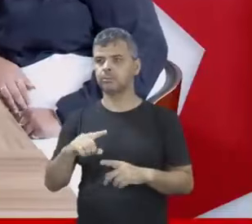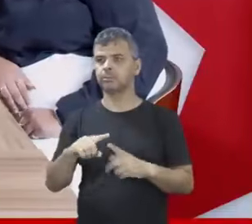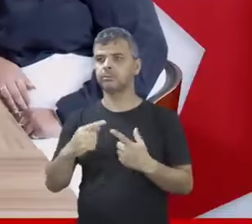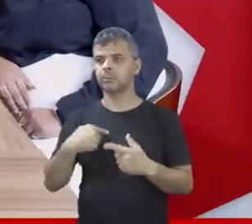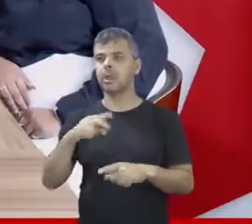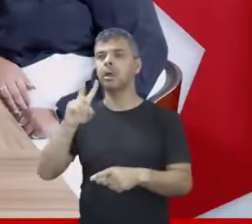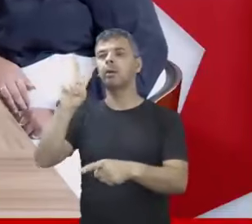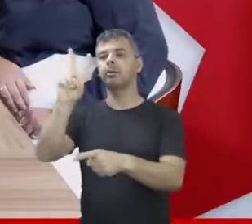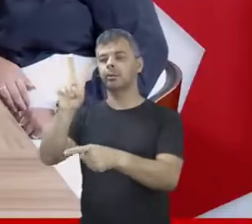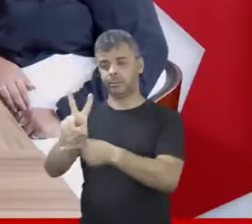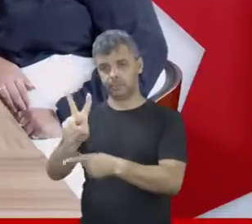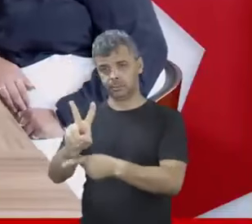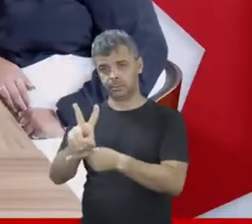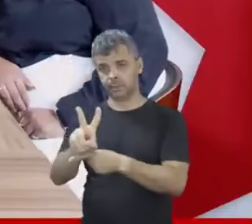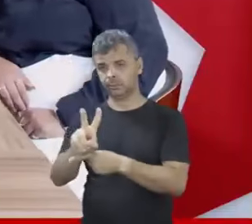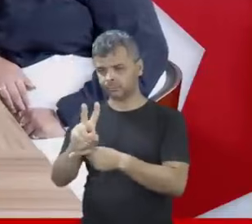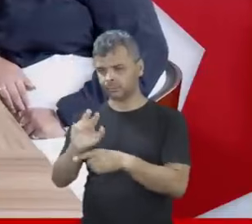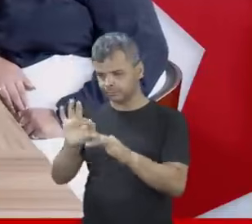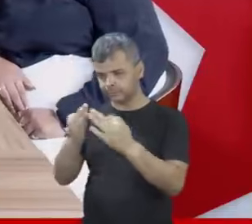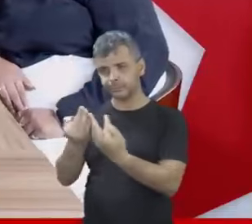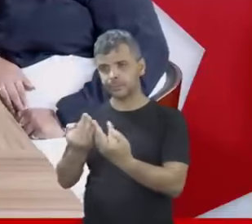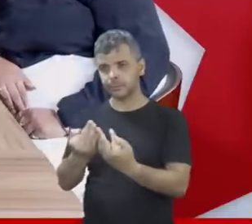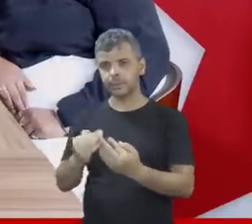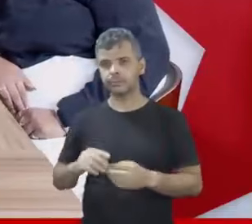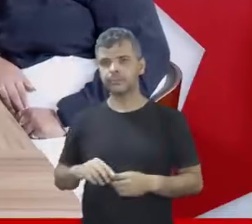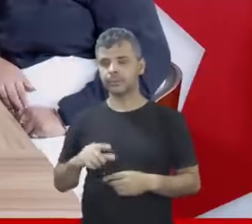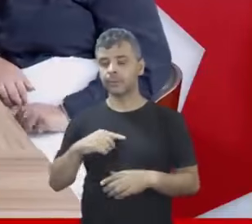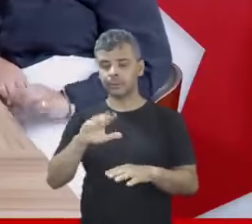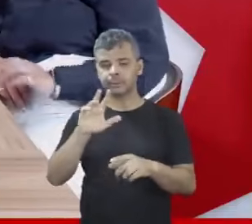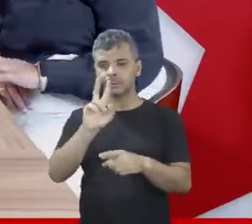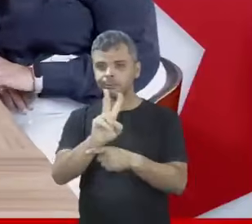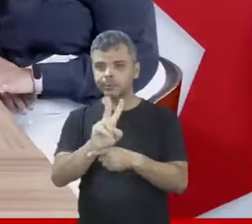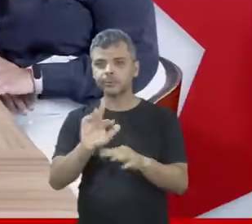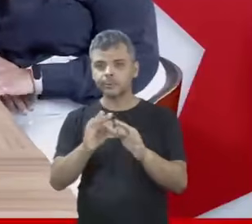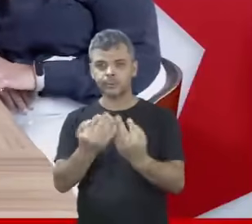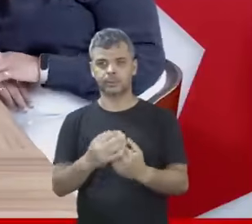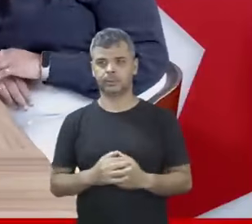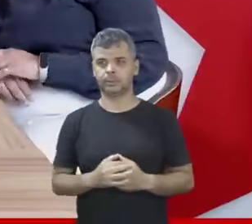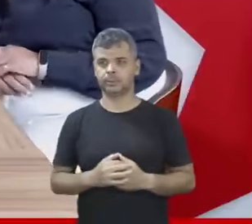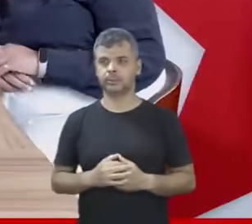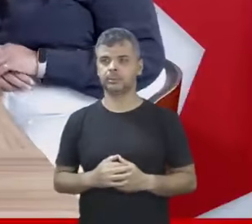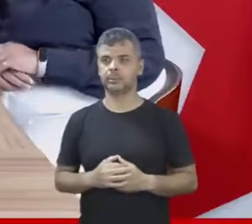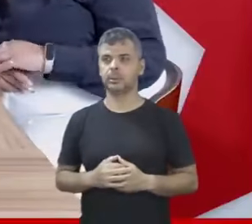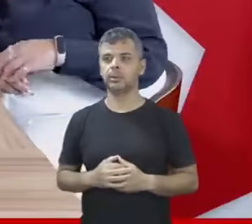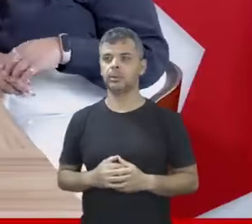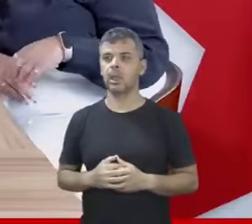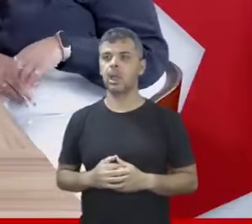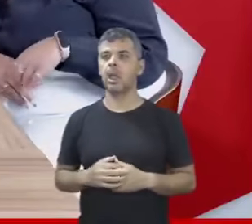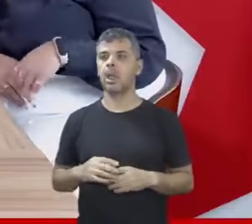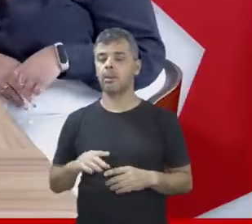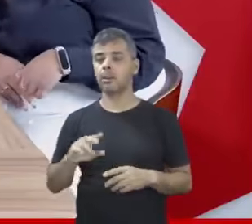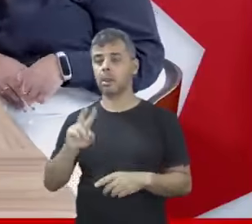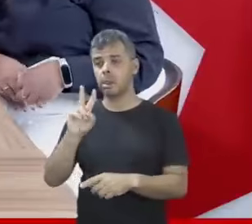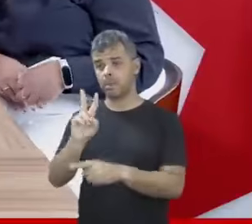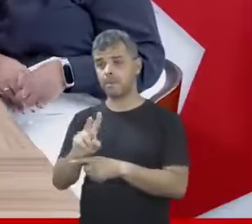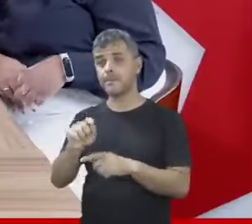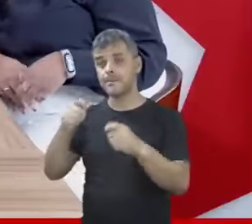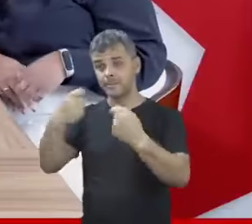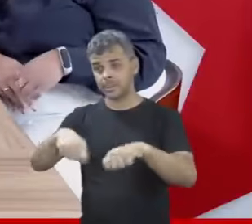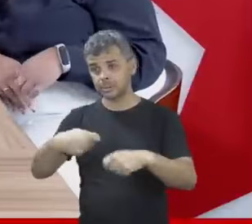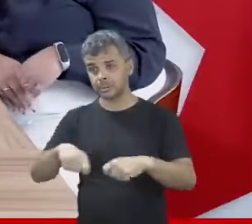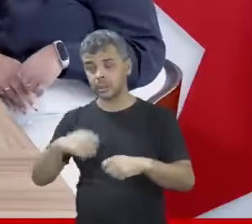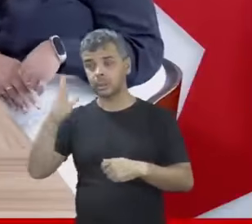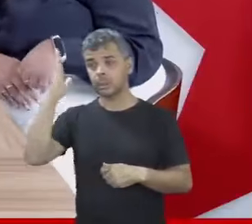na defesa da família. Da escala 6x1. Da família, né? Exato. Da família. Os que se dizem defensores da família devem e